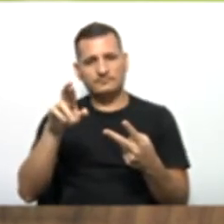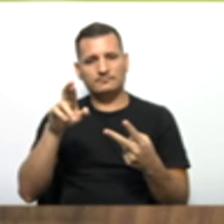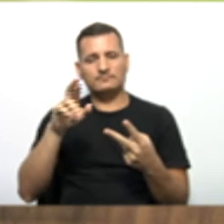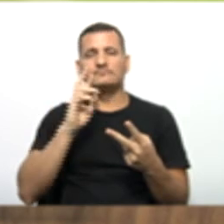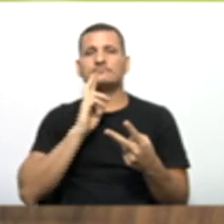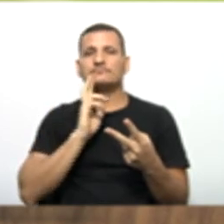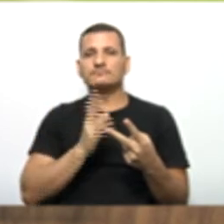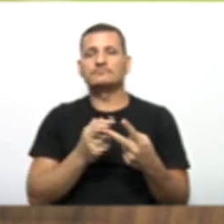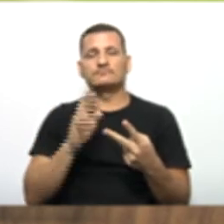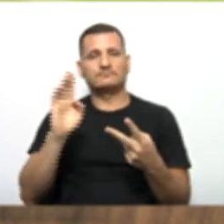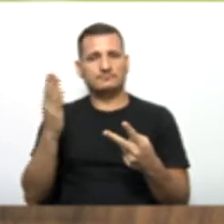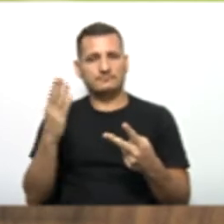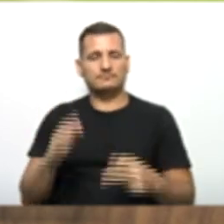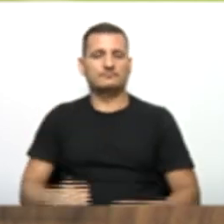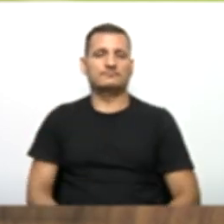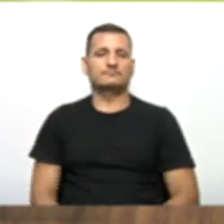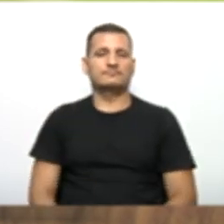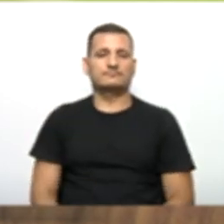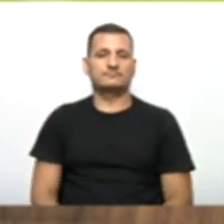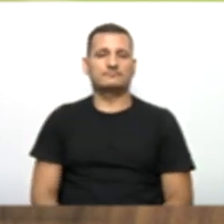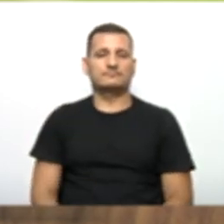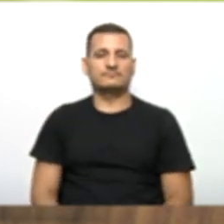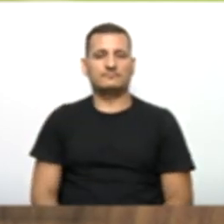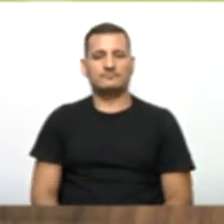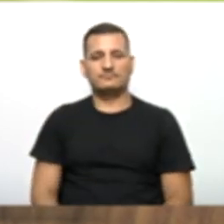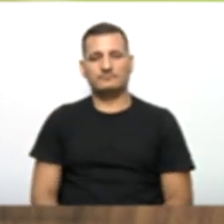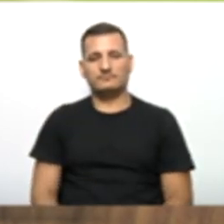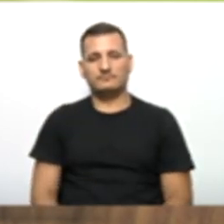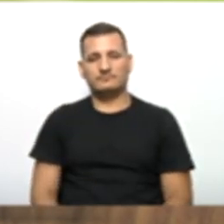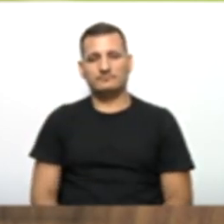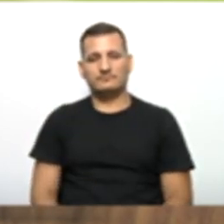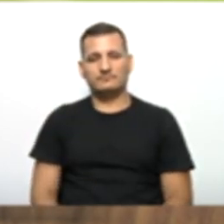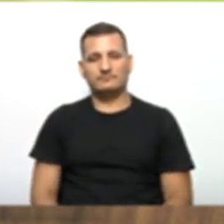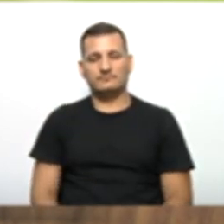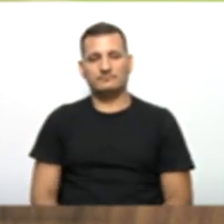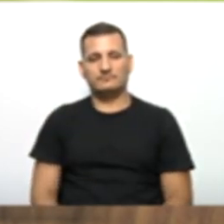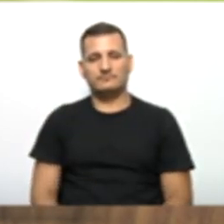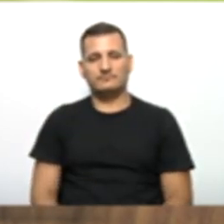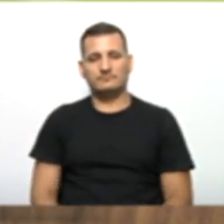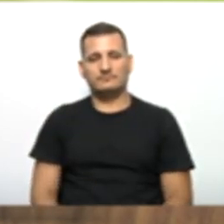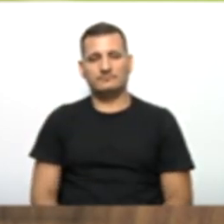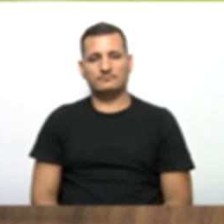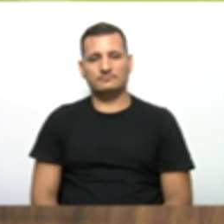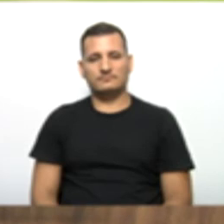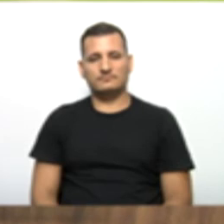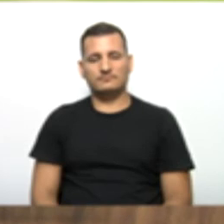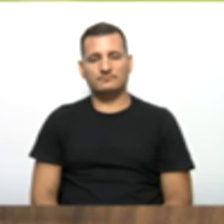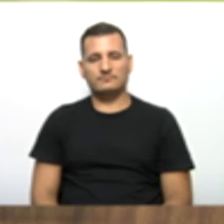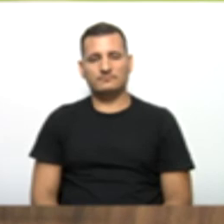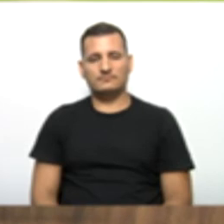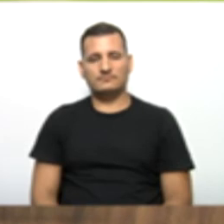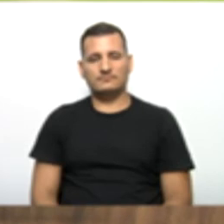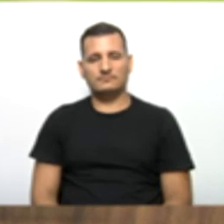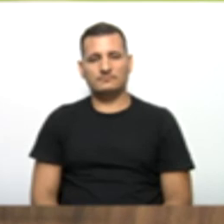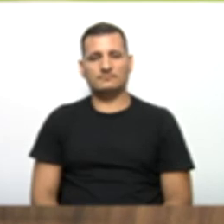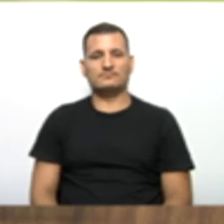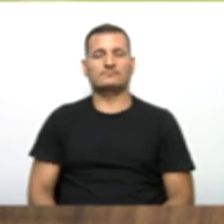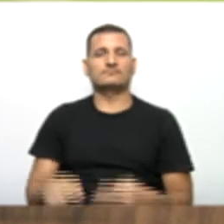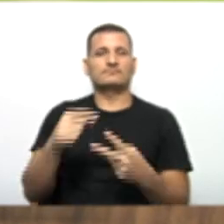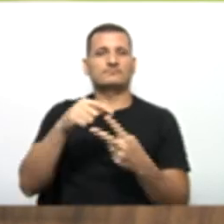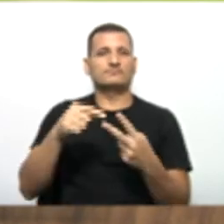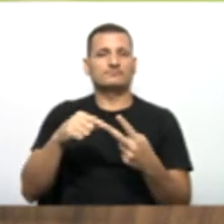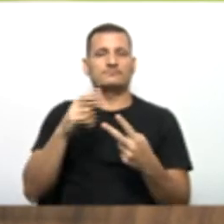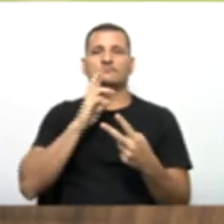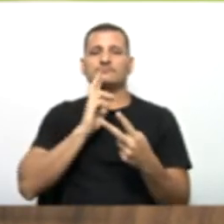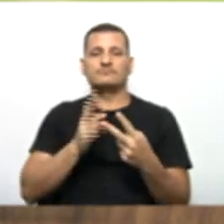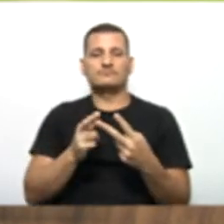também falaram que é falso não teve aí uma no equilíbrio um falando que é verdadeiro ou falso os dois falaram que é falso e aí